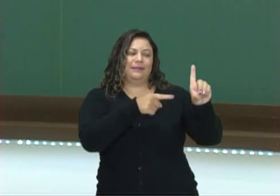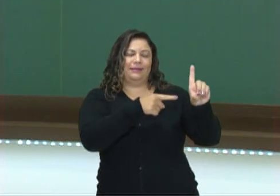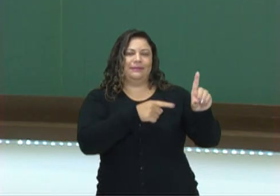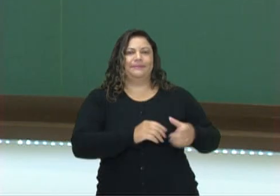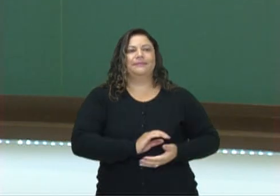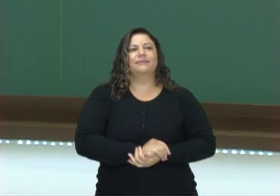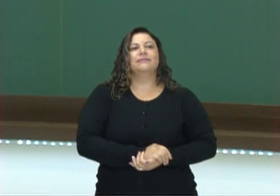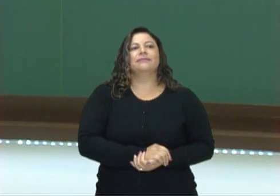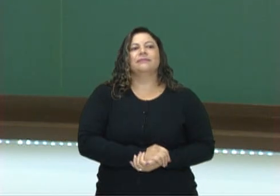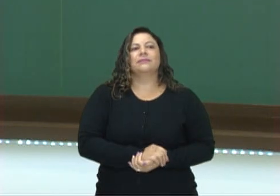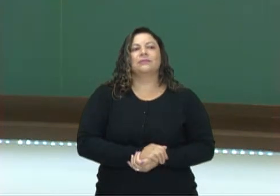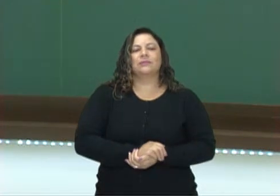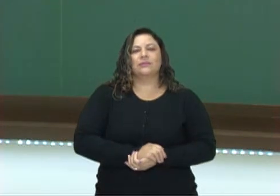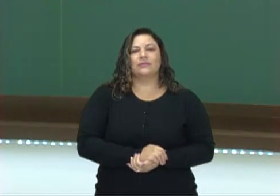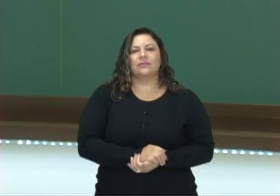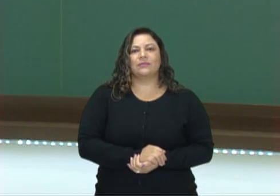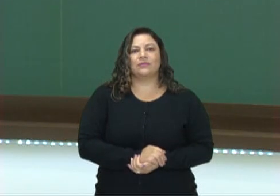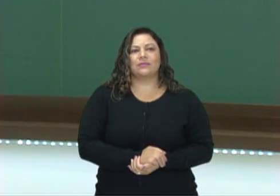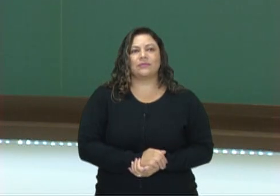opinião.